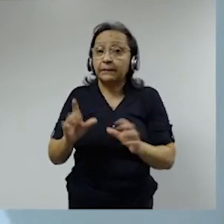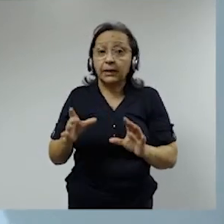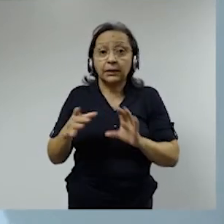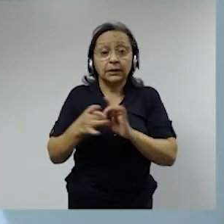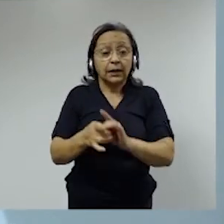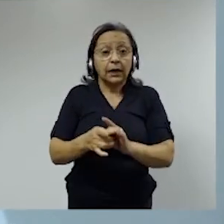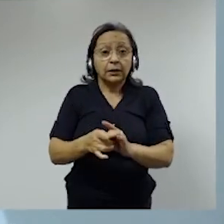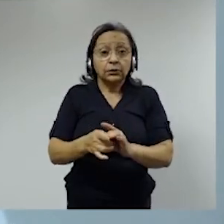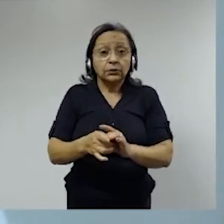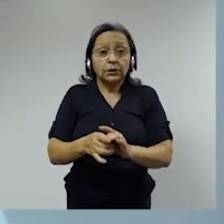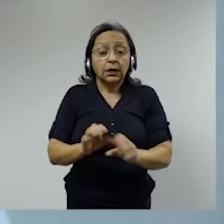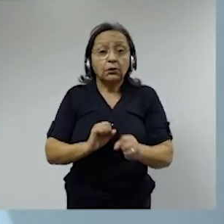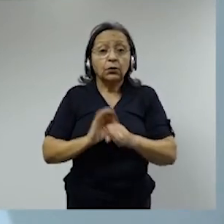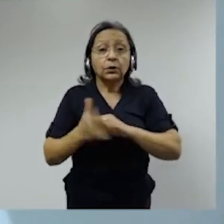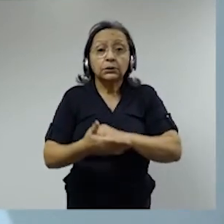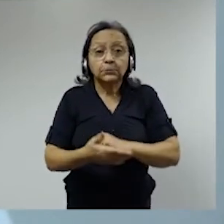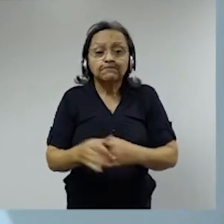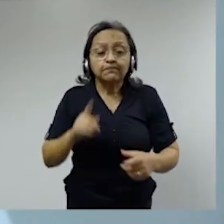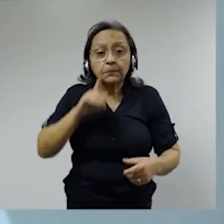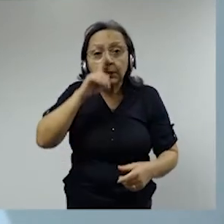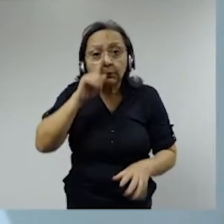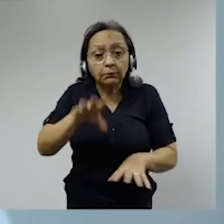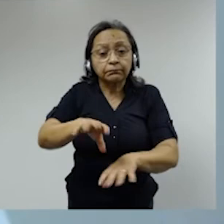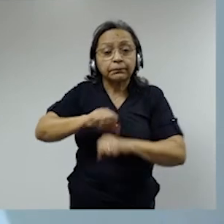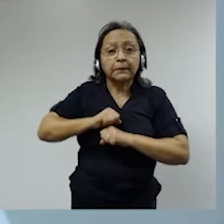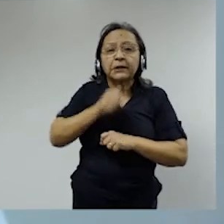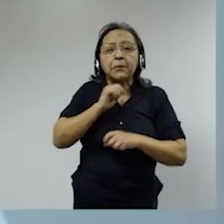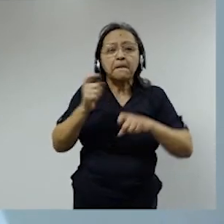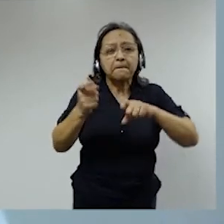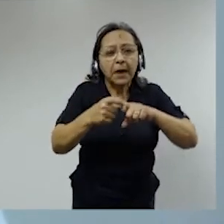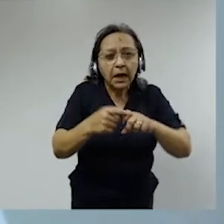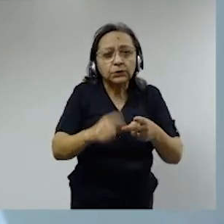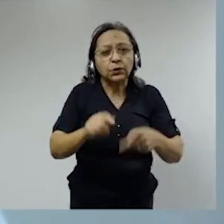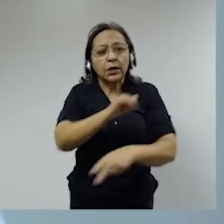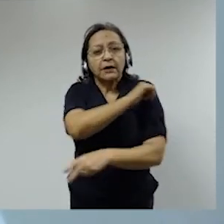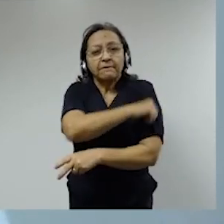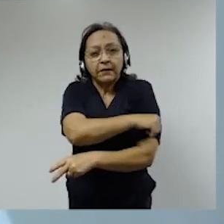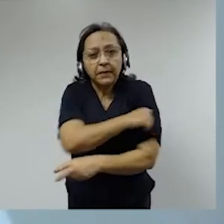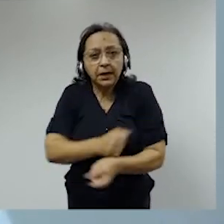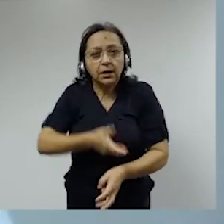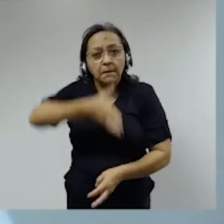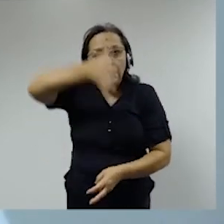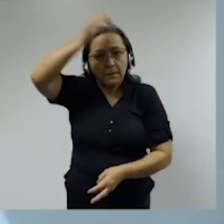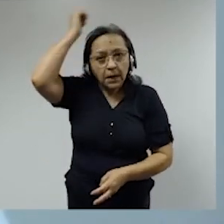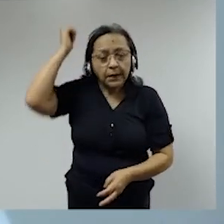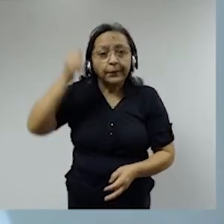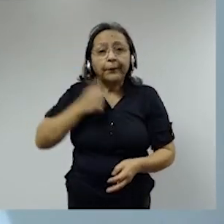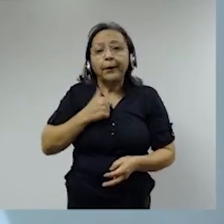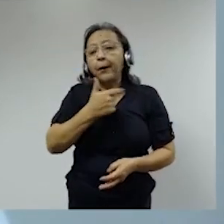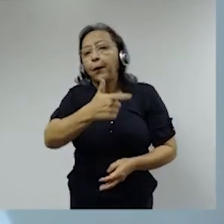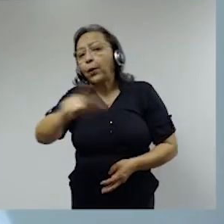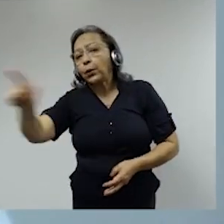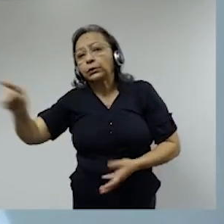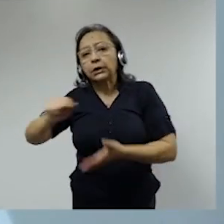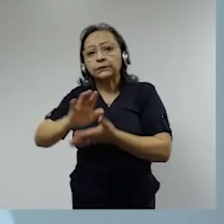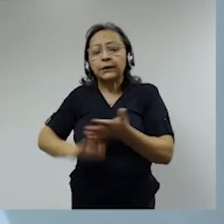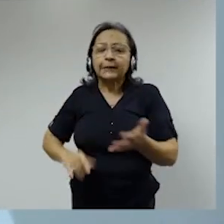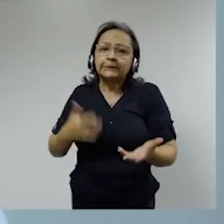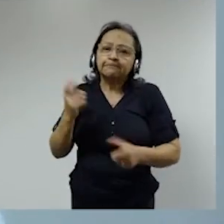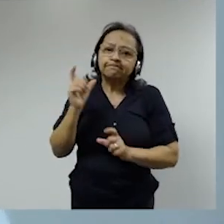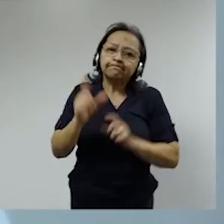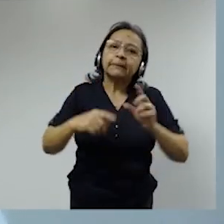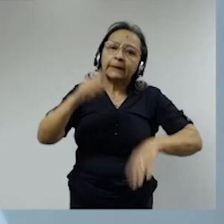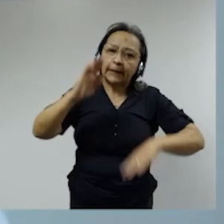vírus com risco de contaminar-se. É o caso dos biólogos, médicos, enfermeiros e socorristas. Nas demais atividades, em princípio, é